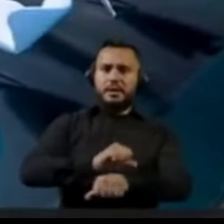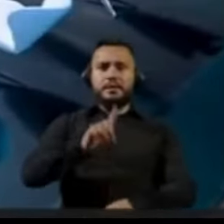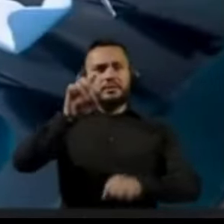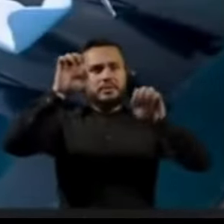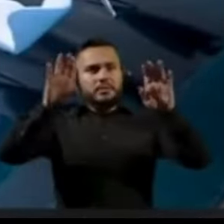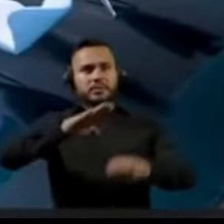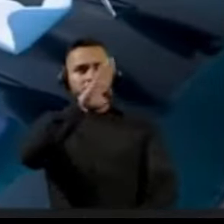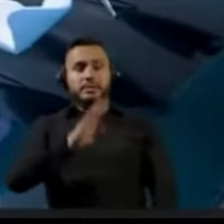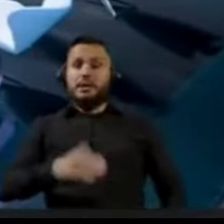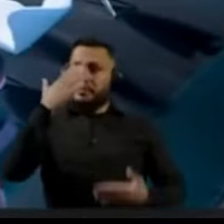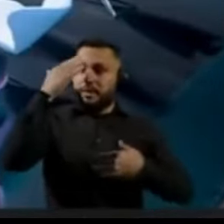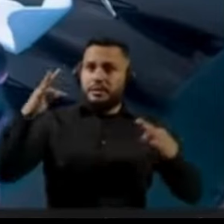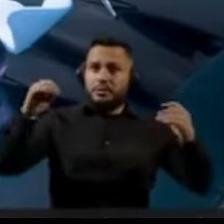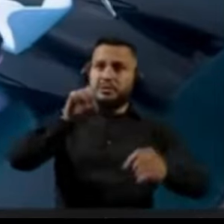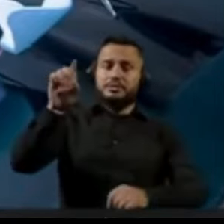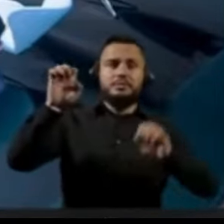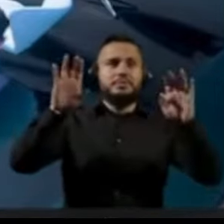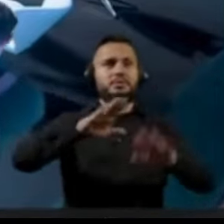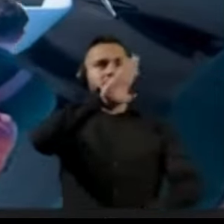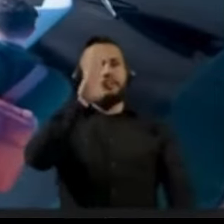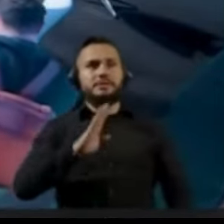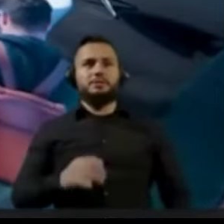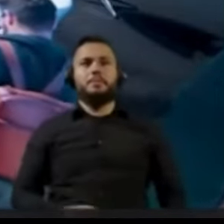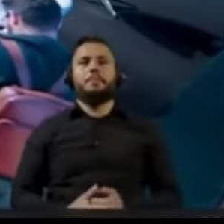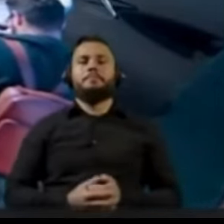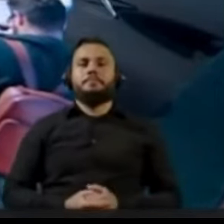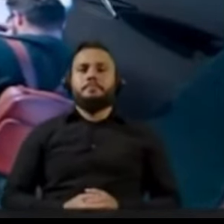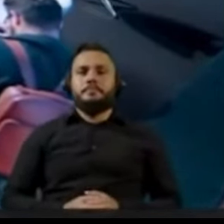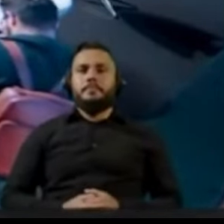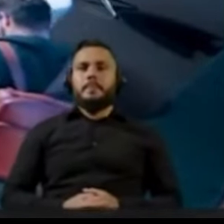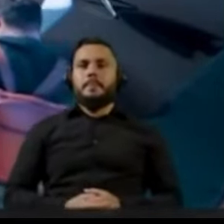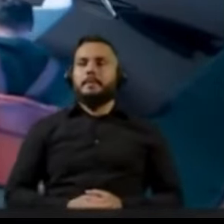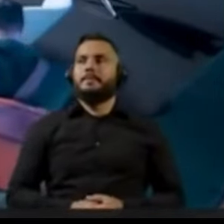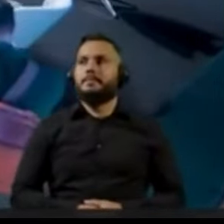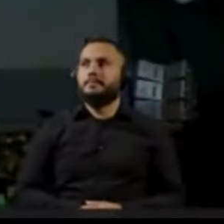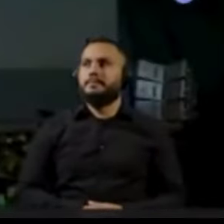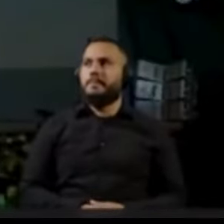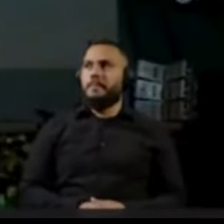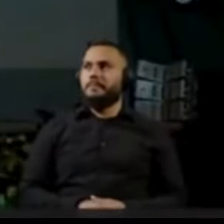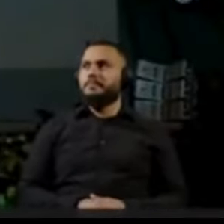pessoal. Deus abençoe o Brasil. Tamo junto. Salve.